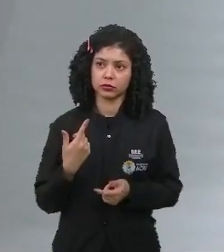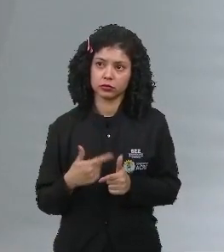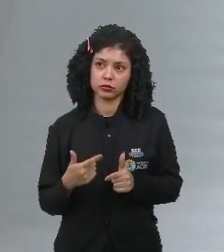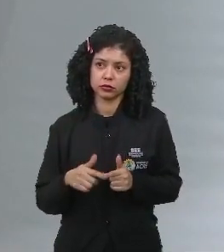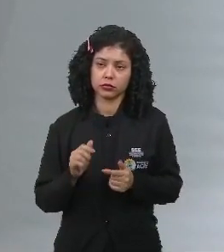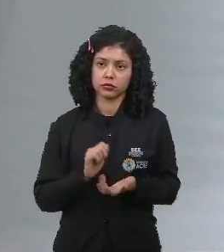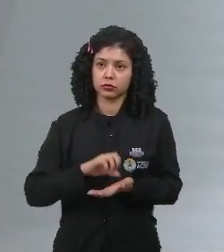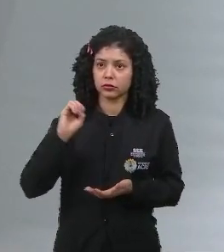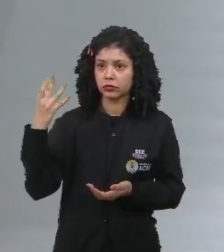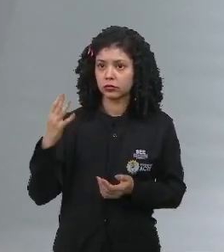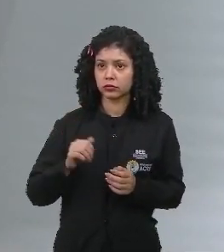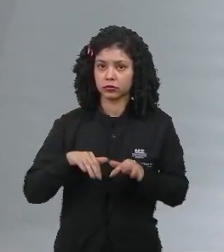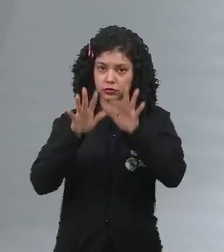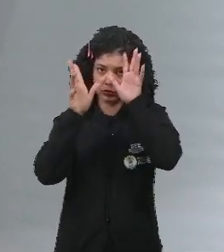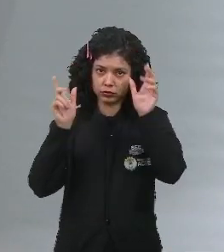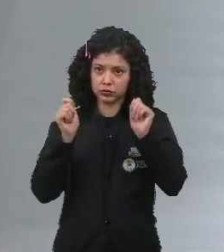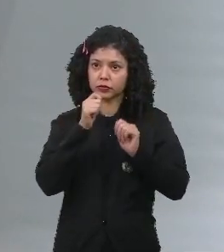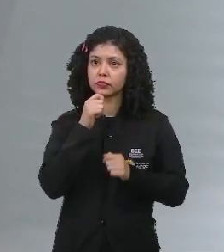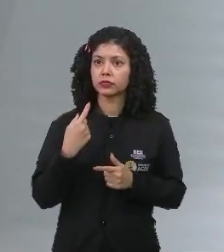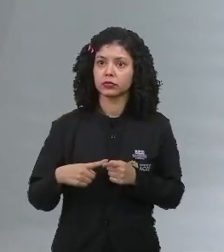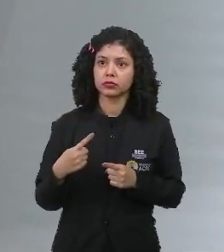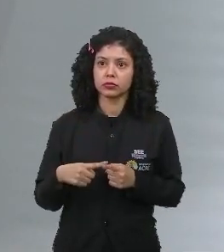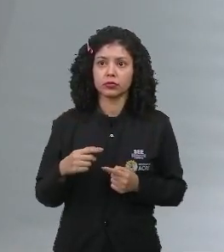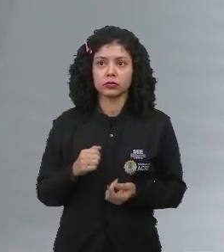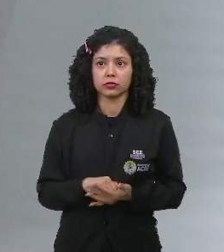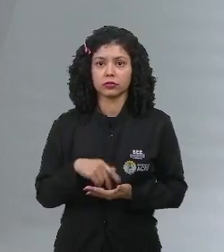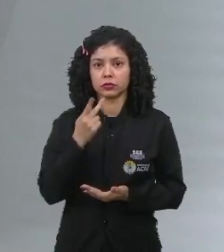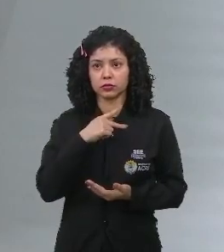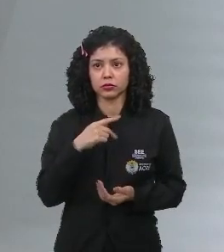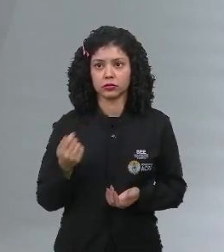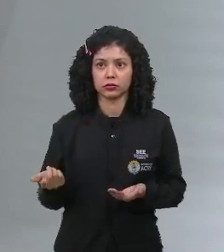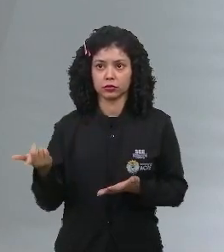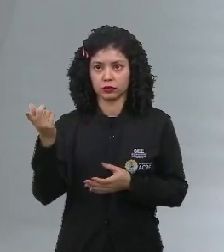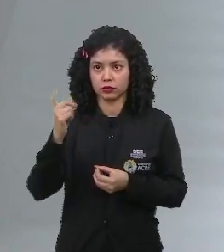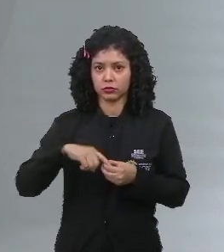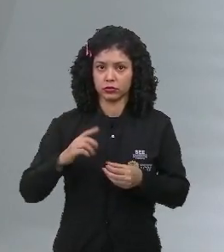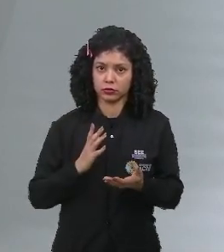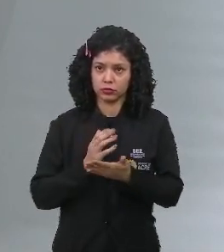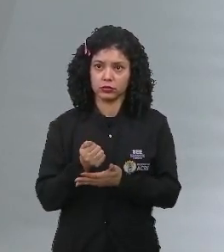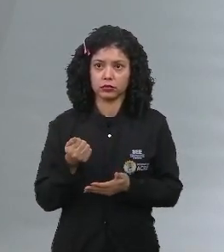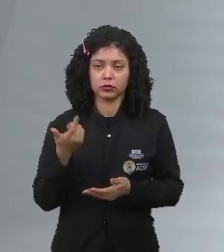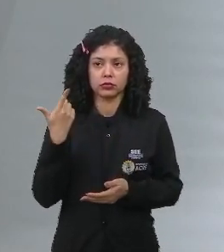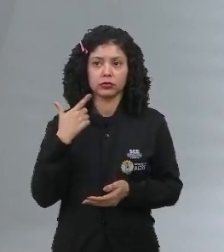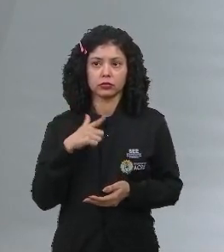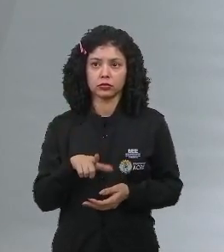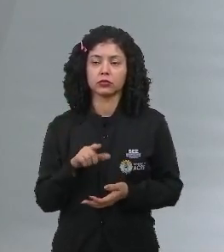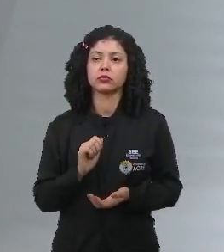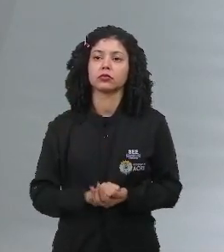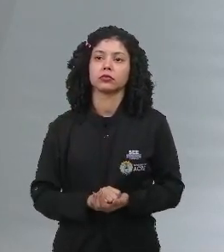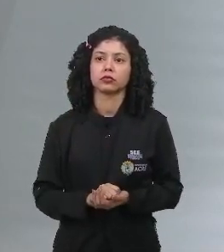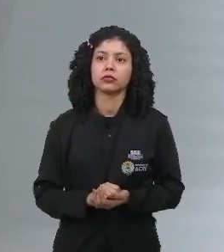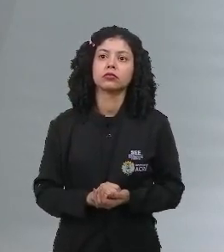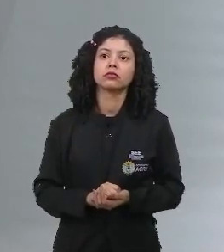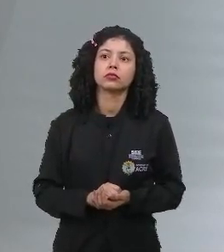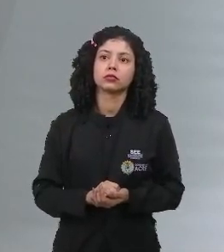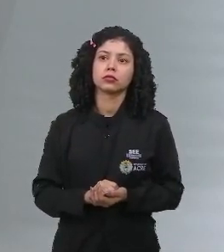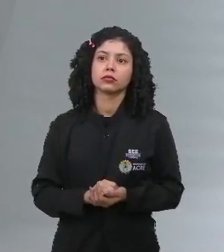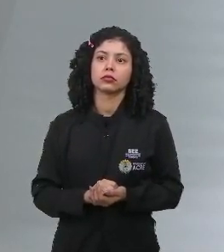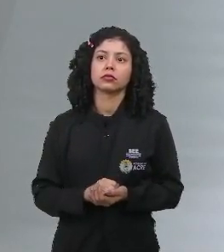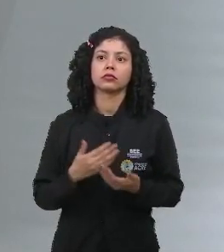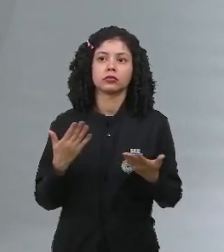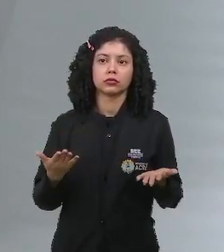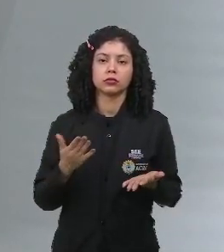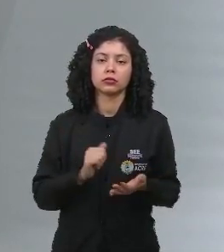se de repente o Acre está em perigo porque o peru a Bolívia quer quer conquistar o Acre aí o presidente da